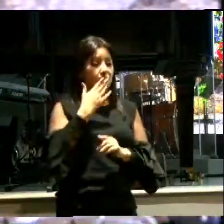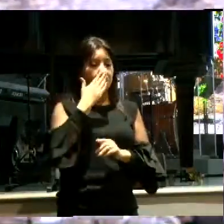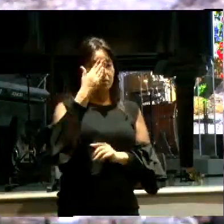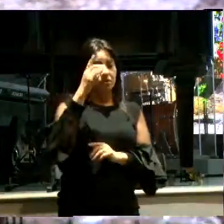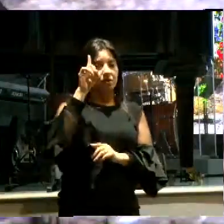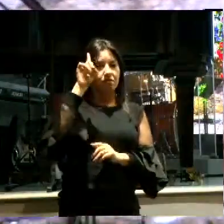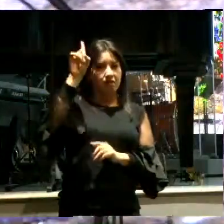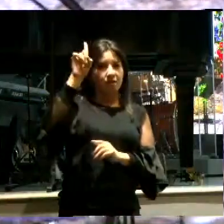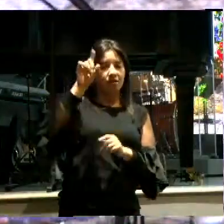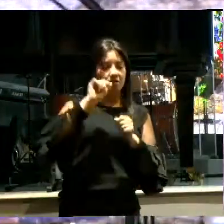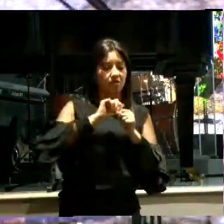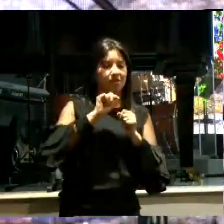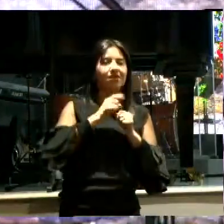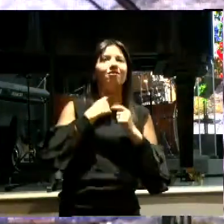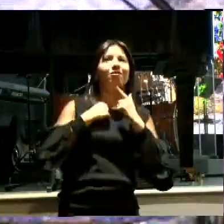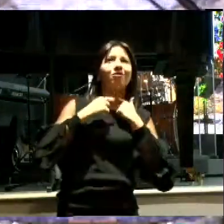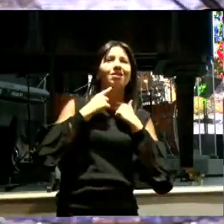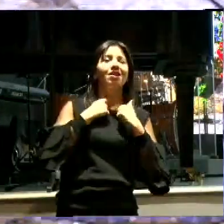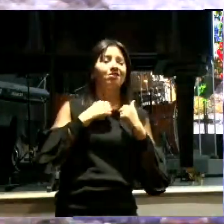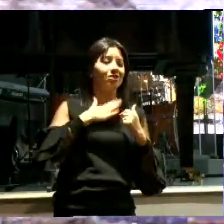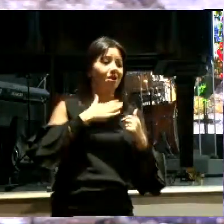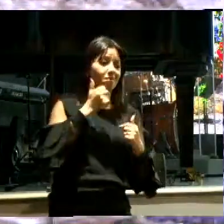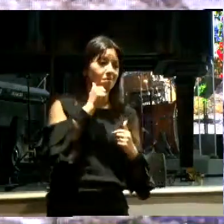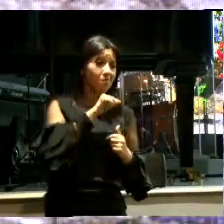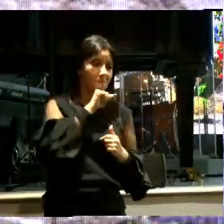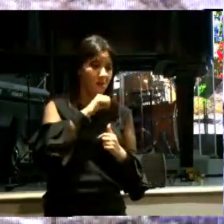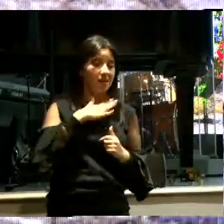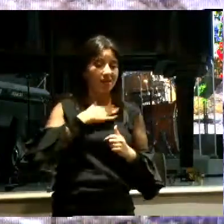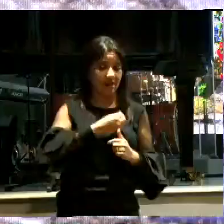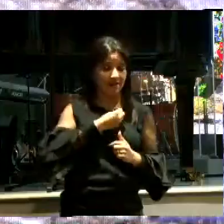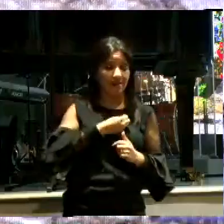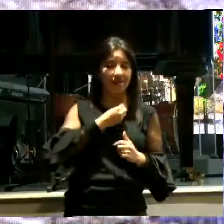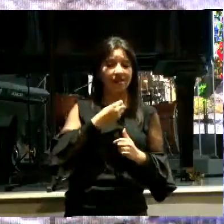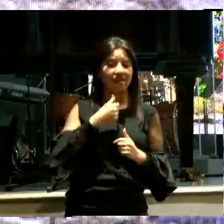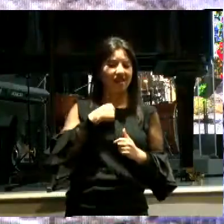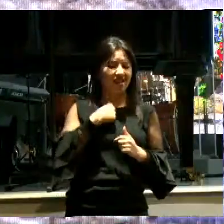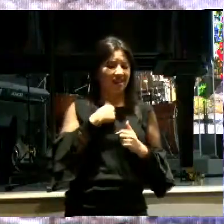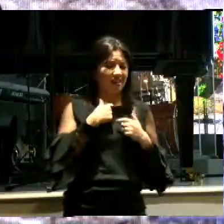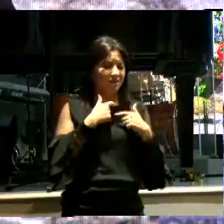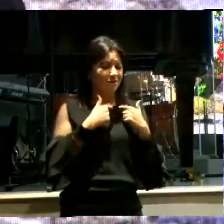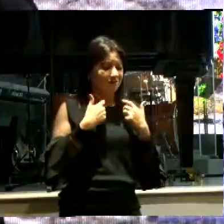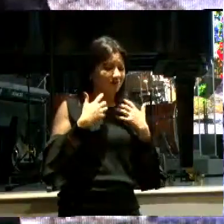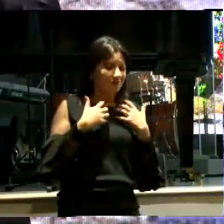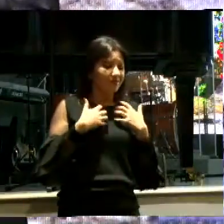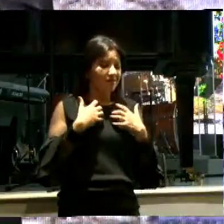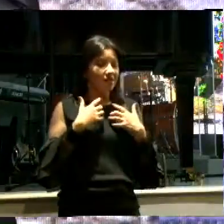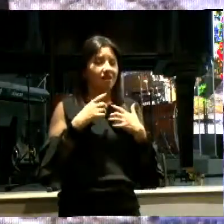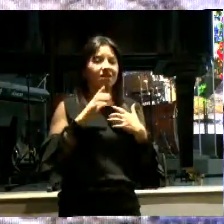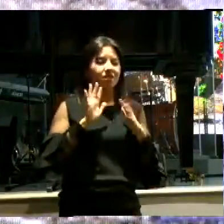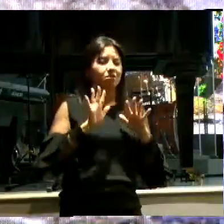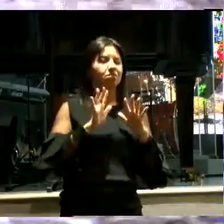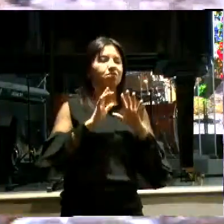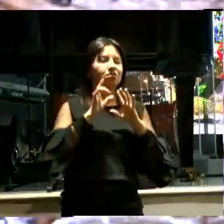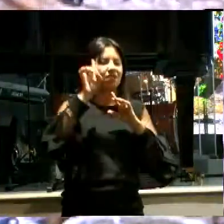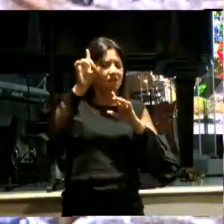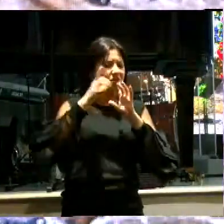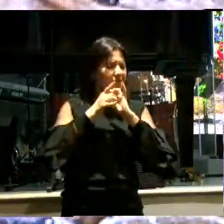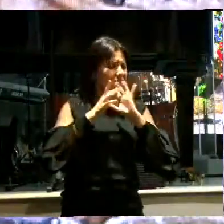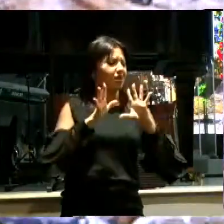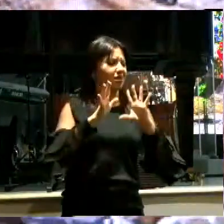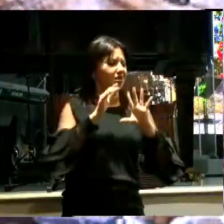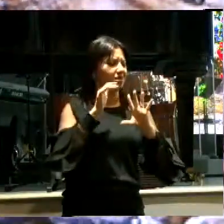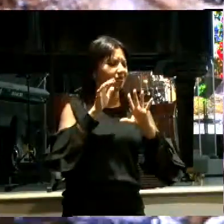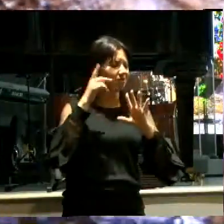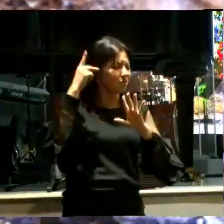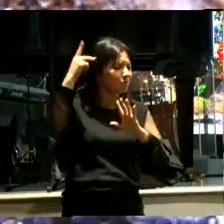tinha travado, e eu tinha essa mágoa no meu coração. E a vida foi passando, e Cláudio começou a